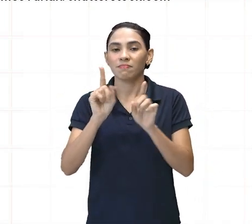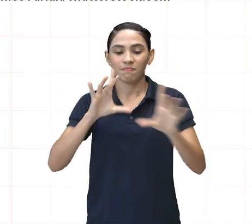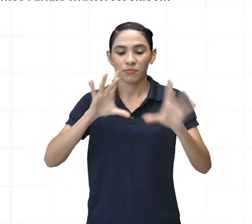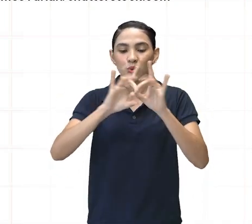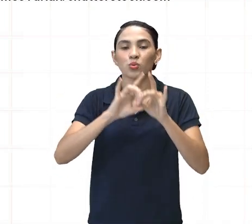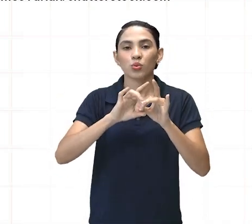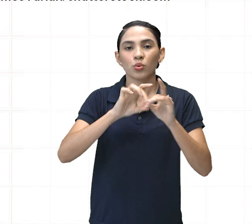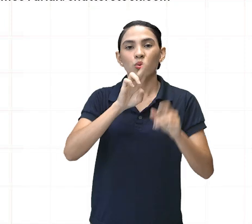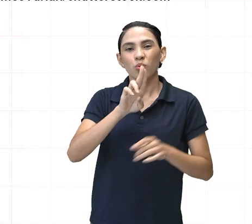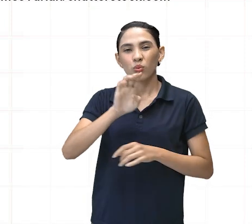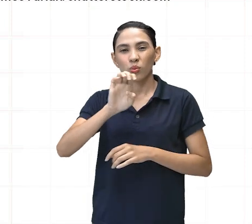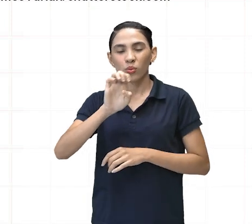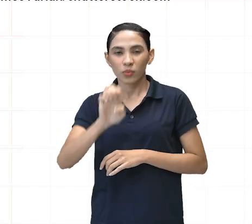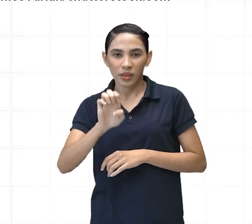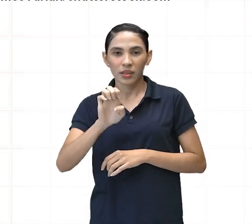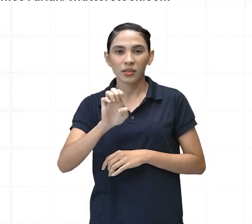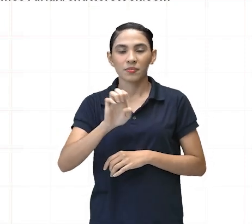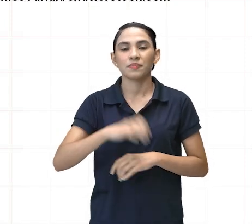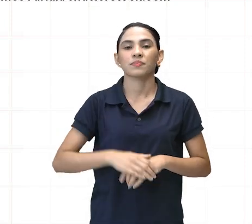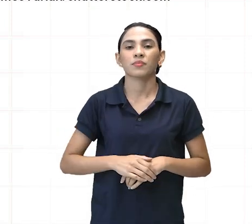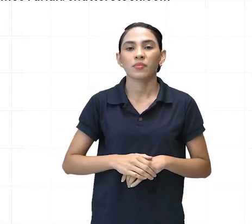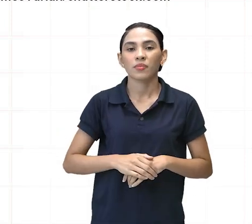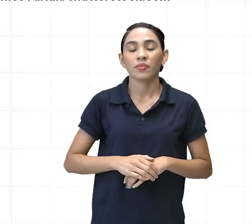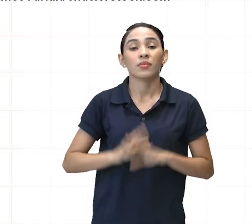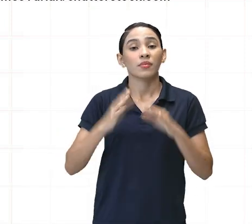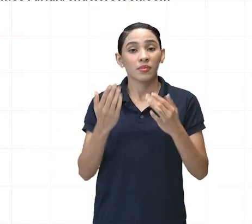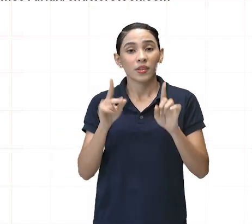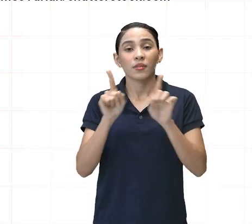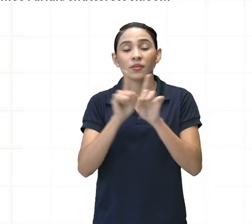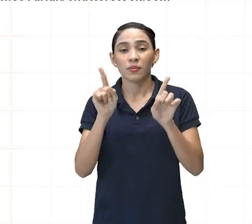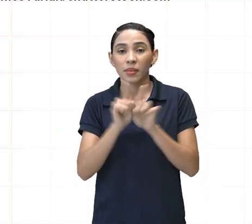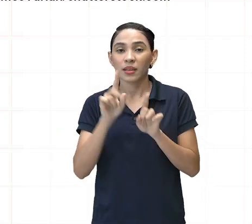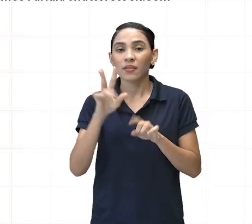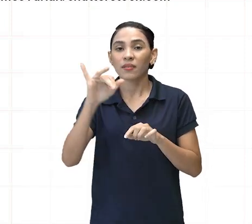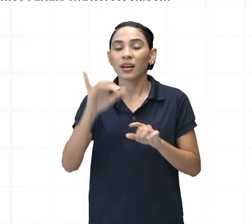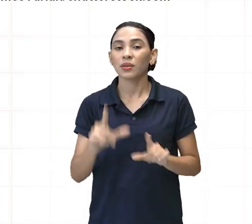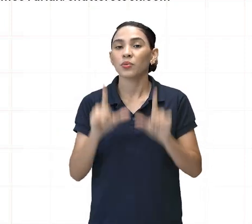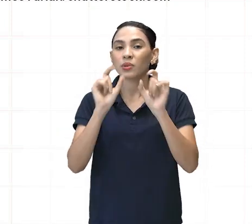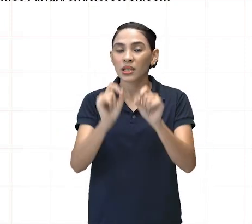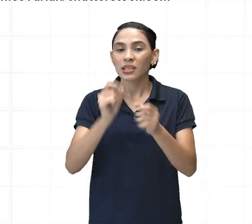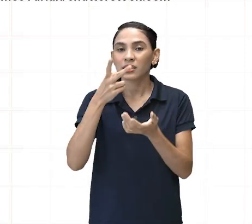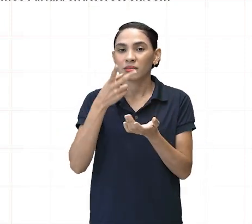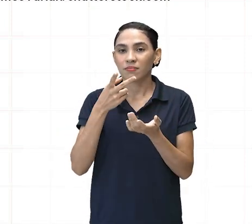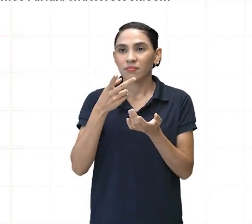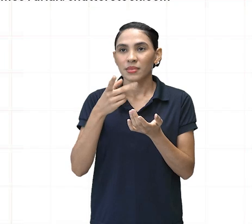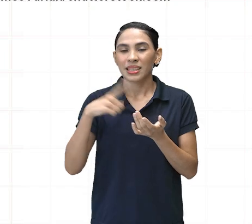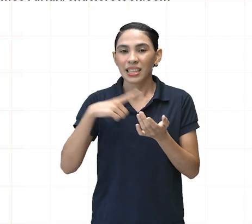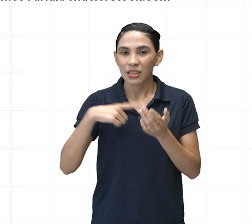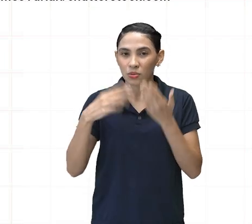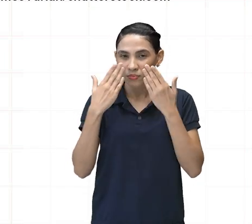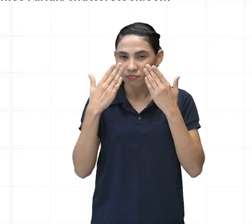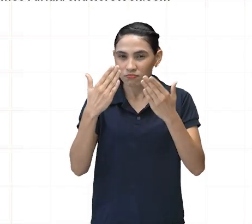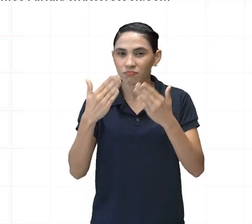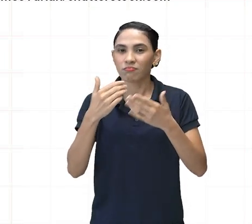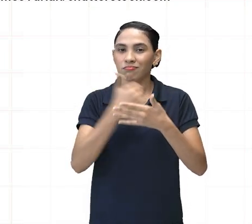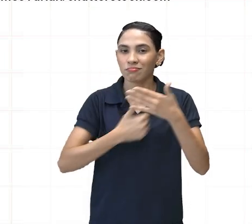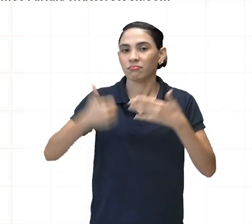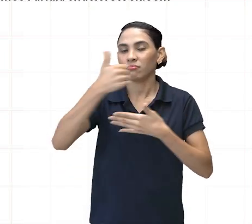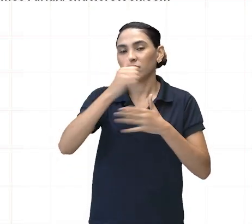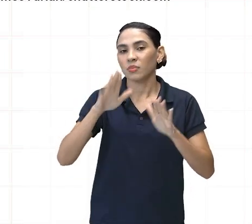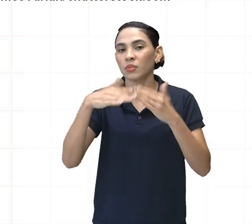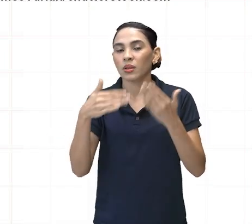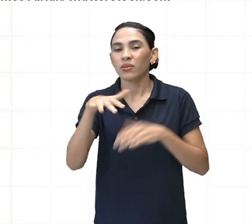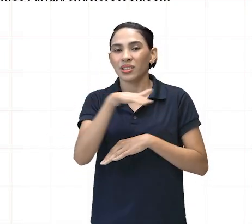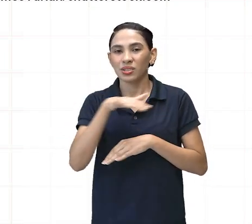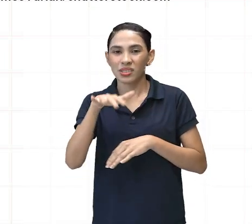União Europeia, principalmente, vão estar ali, tendo um destaque, tá? Então,